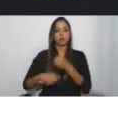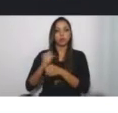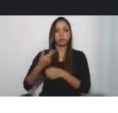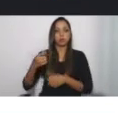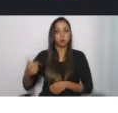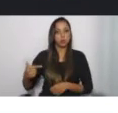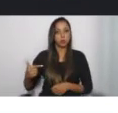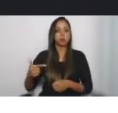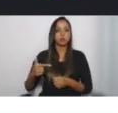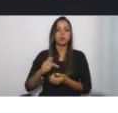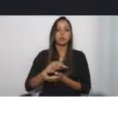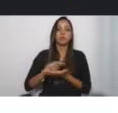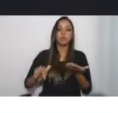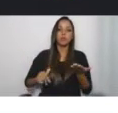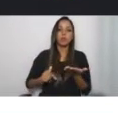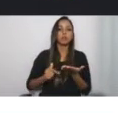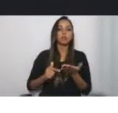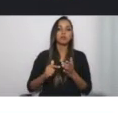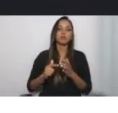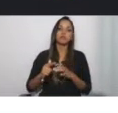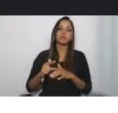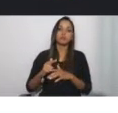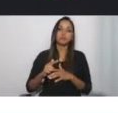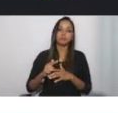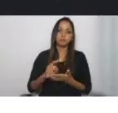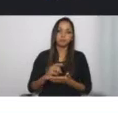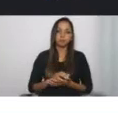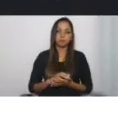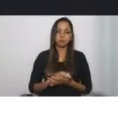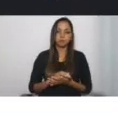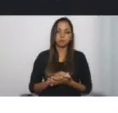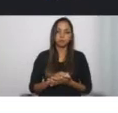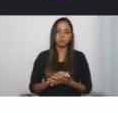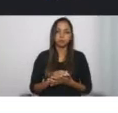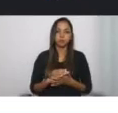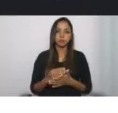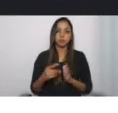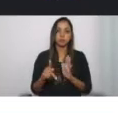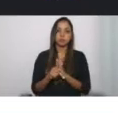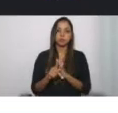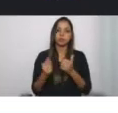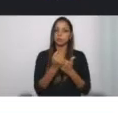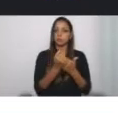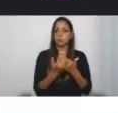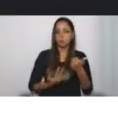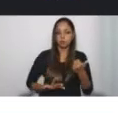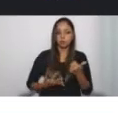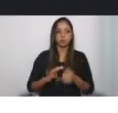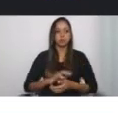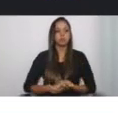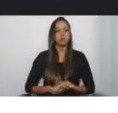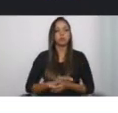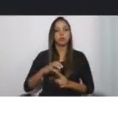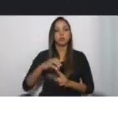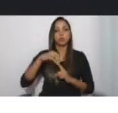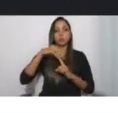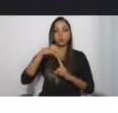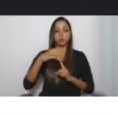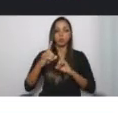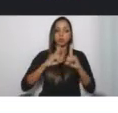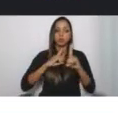sua execução e de outras providências. Autor, Poder Legislativo Municipal, mesa diretora. Matéria em única discussão e única votação.